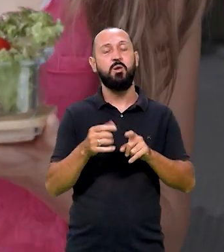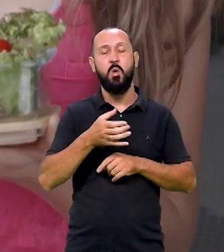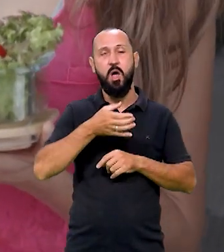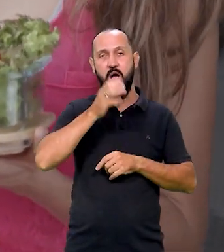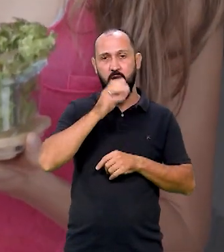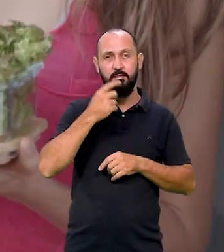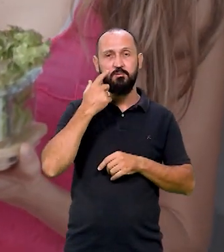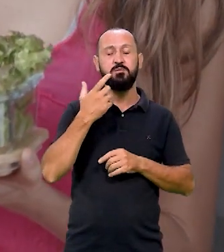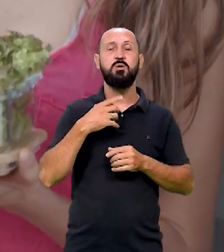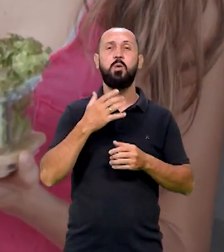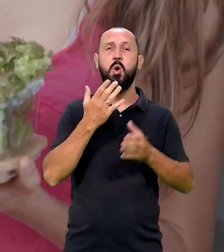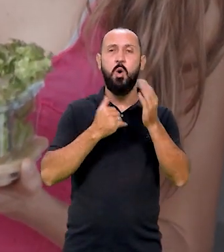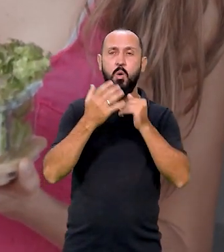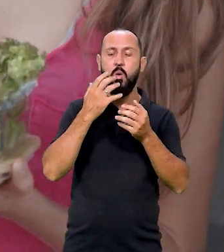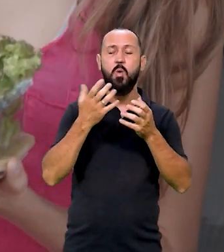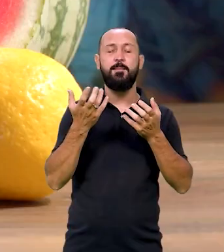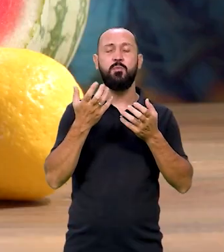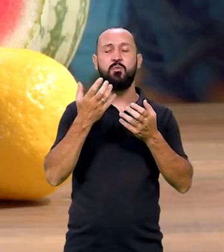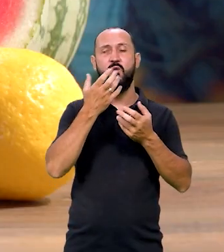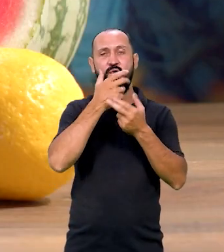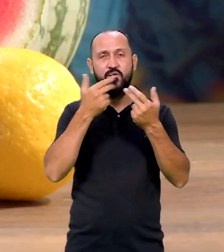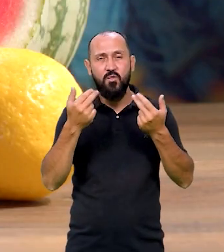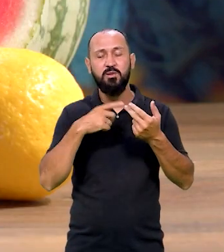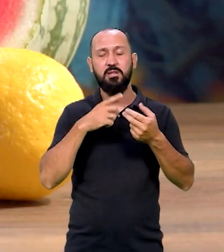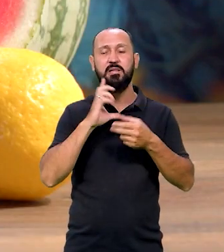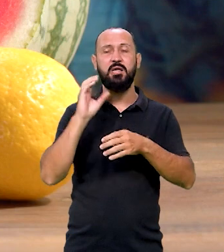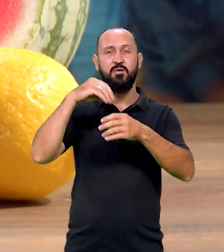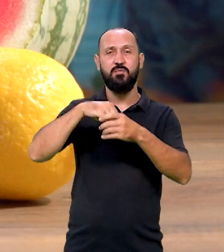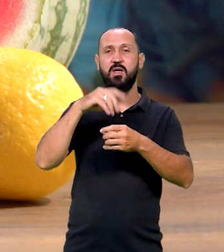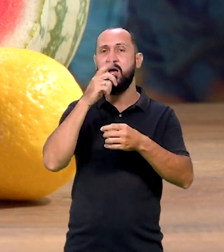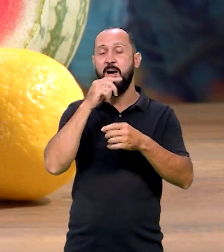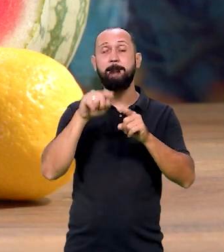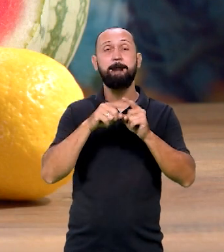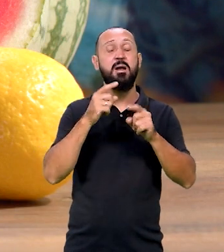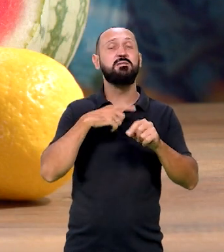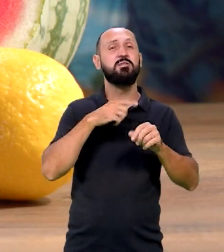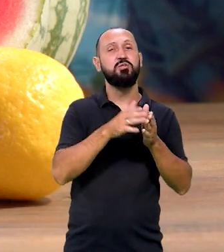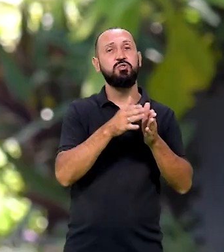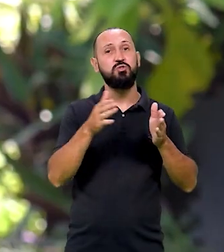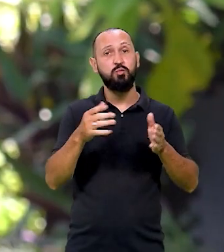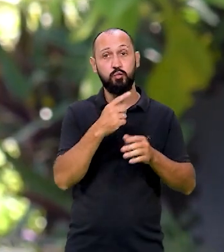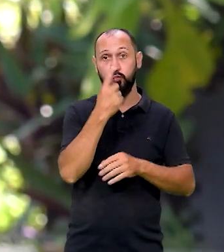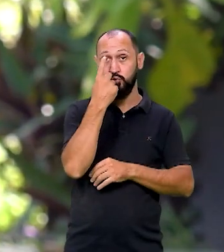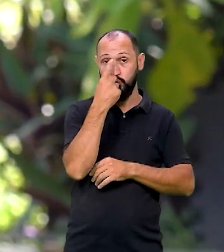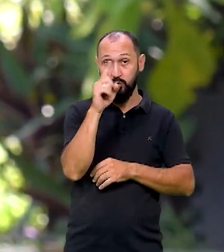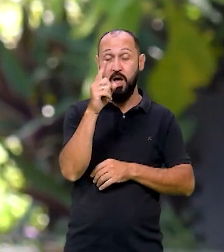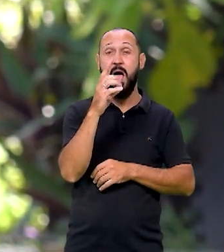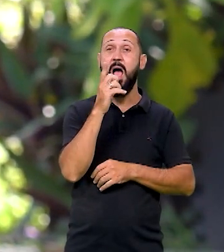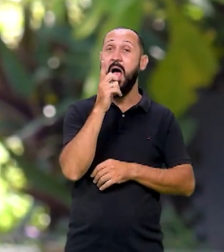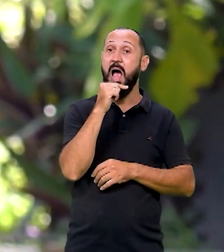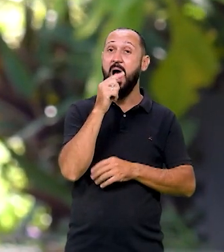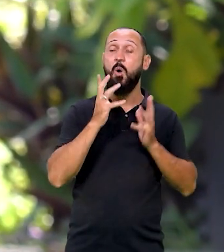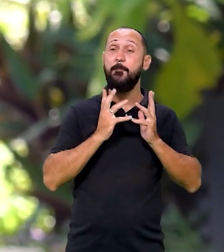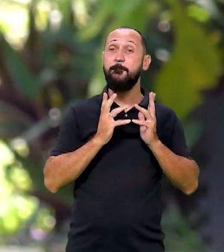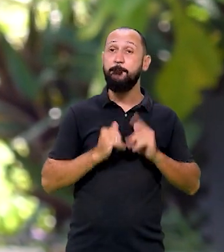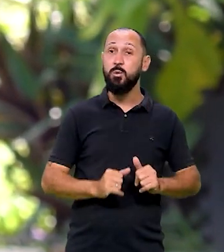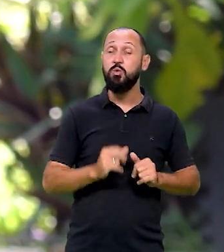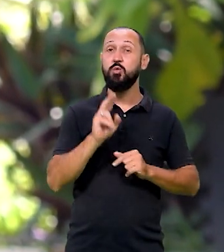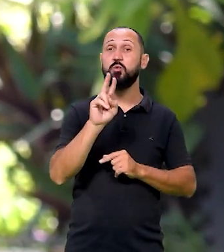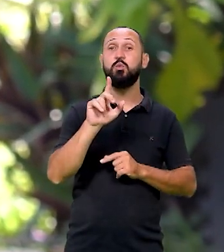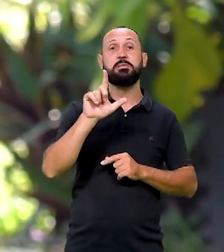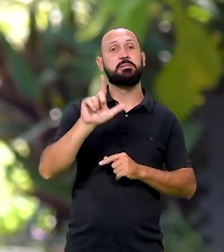desidratação. Então, assim, tentem ingerir frutas que têm um pouco mais de água, mas não deixem de tomar no mínimo 2 litros de água pura,